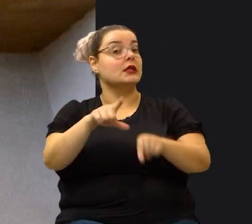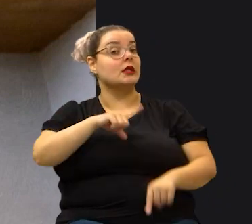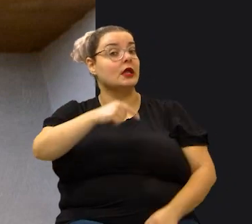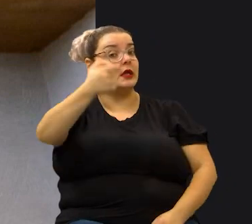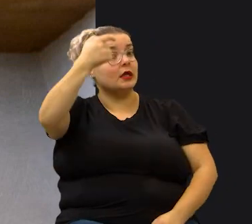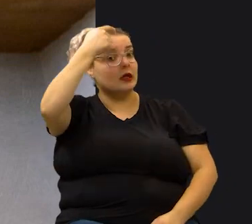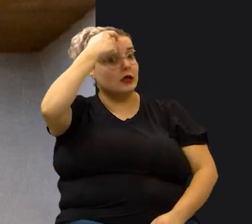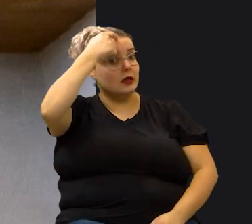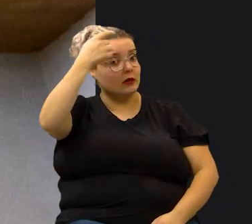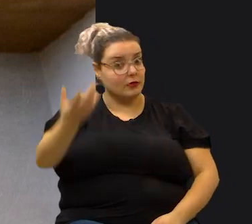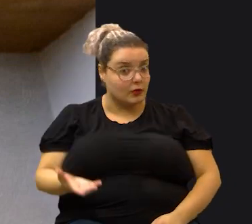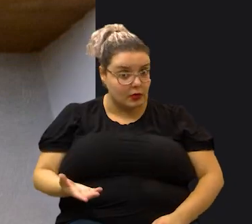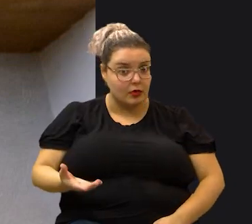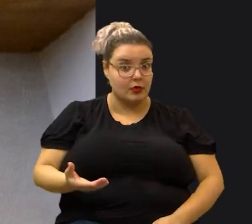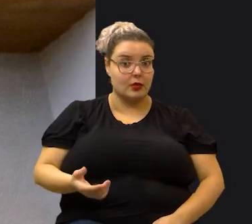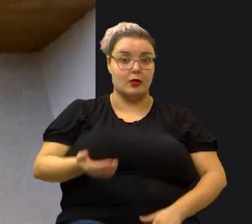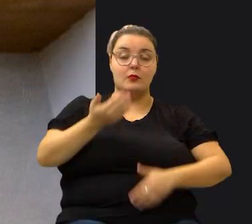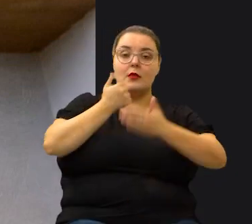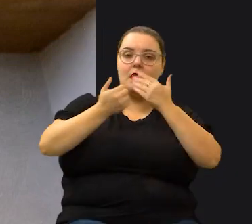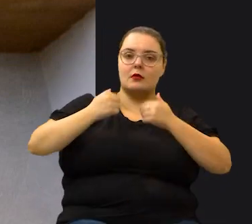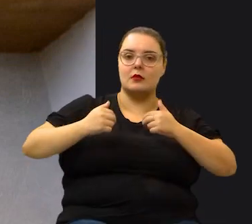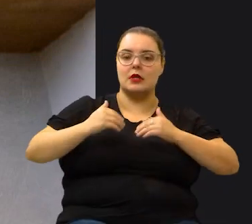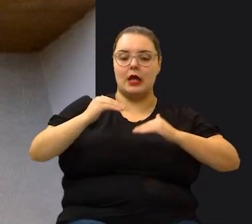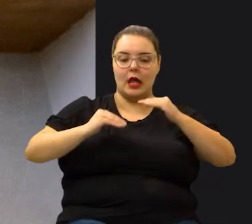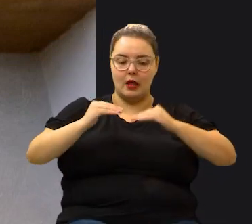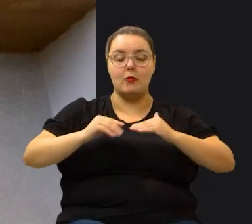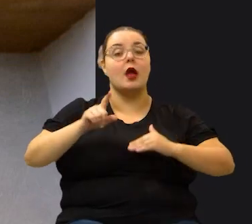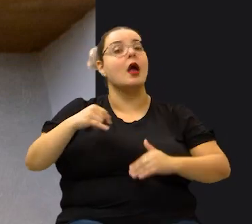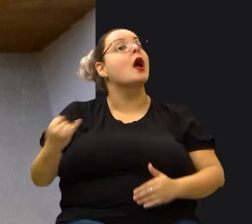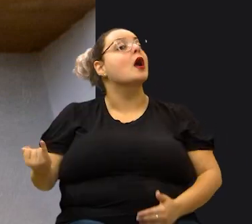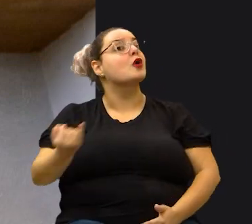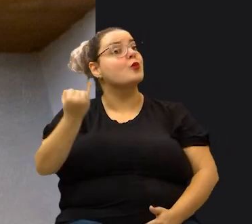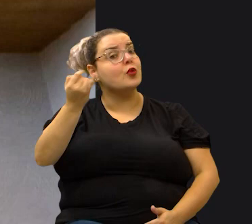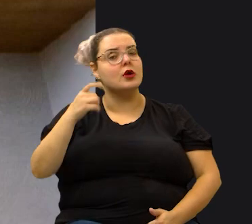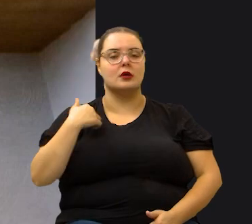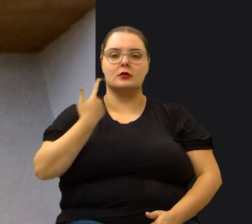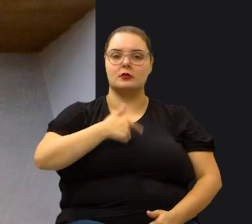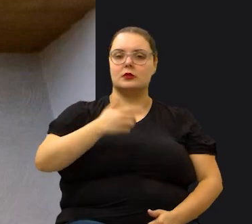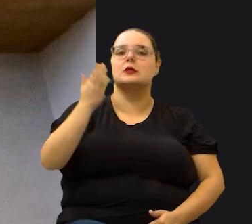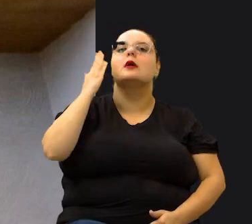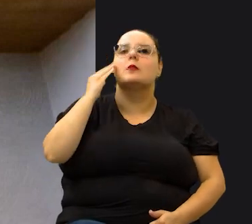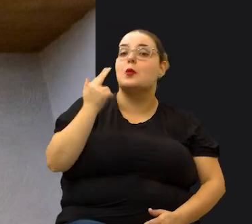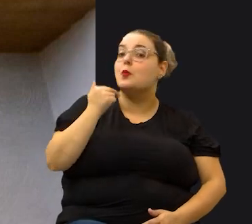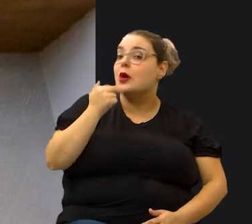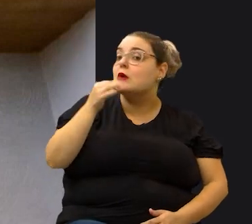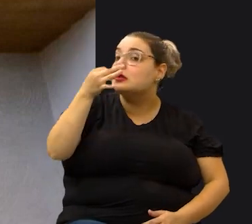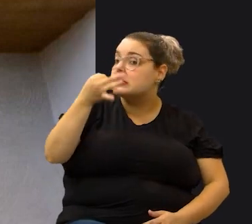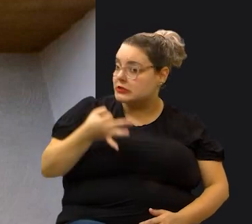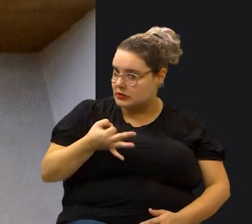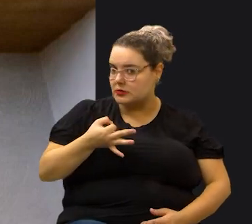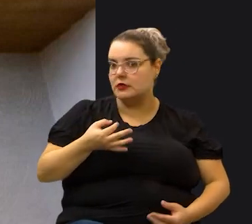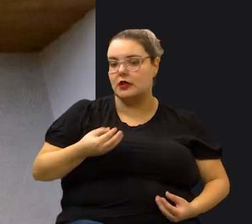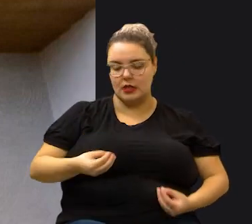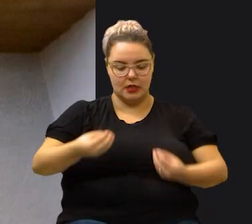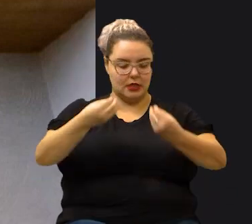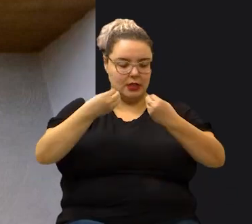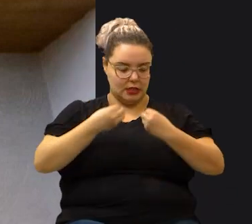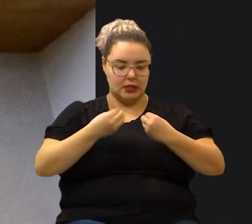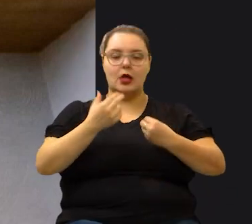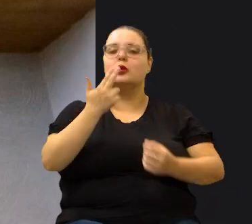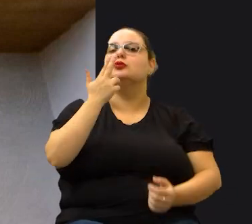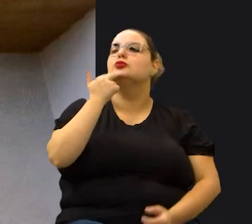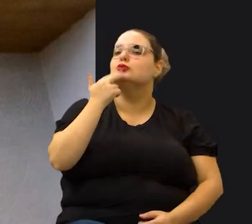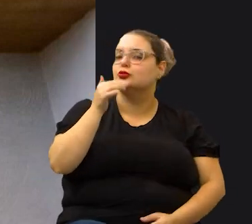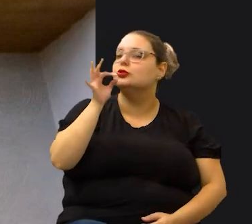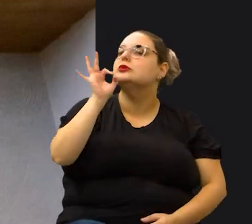gente ter em mente que uma dieta equilibrada é fundamental para nós. Então, assim, a gente sabe que uma nutrição adequada, ela fornece a quantidade